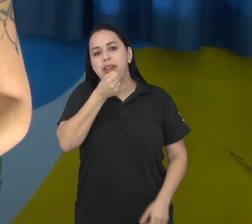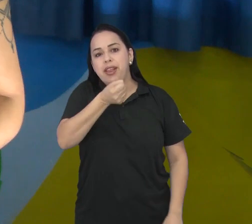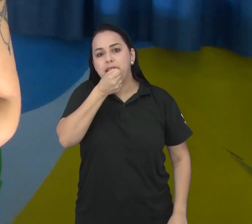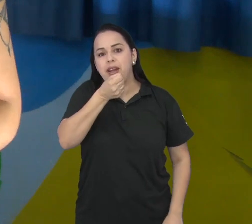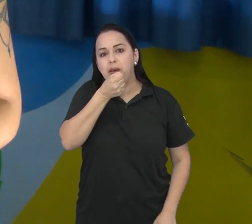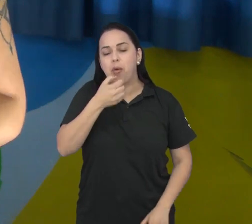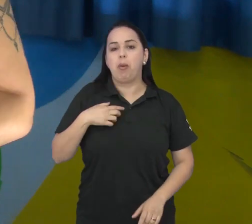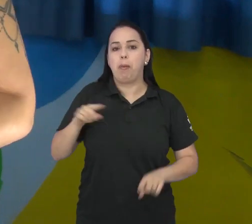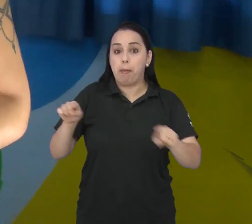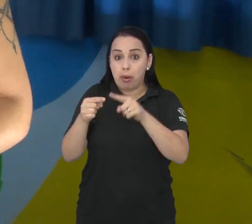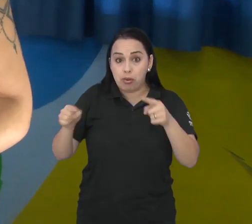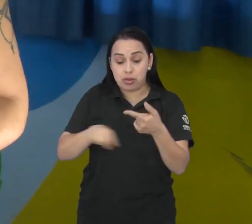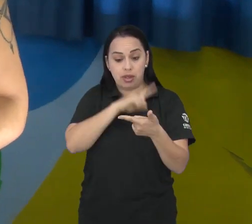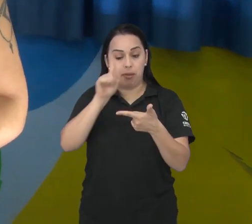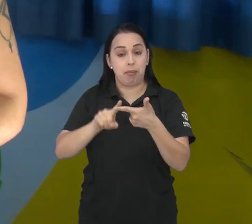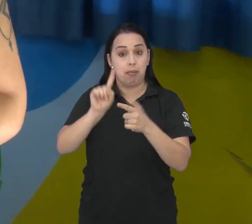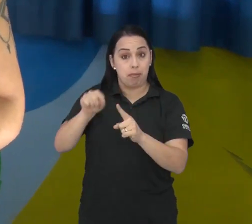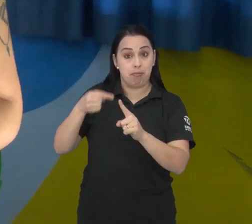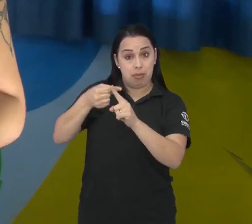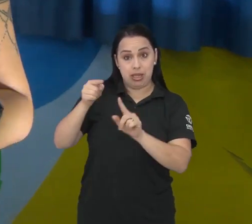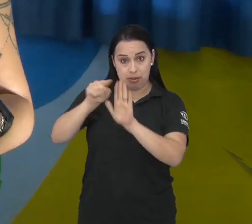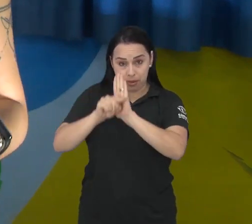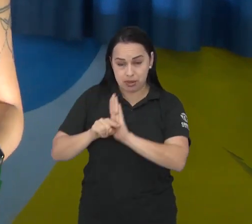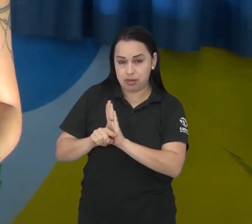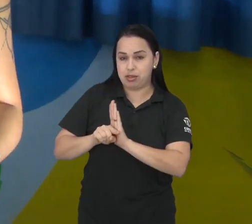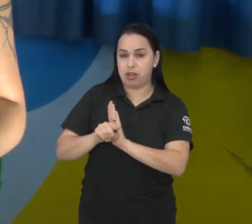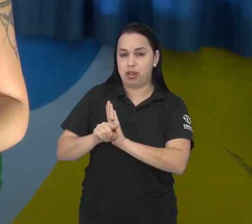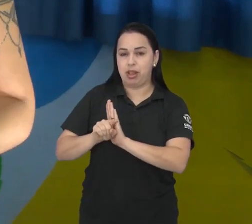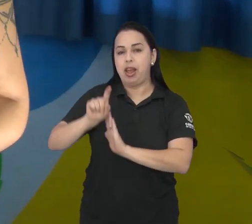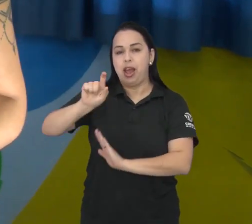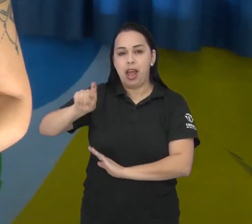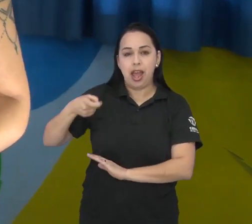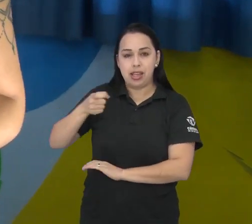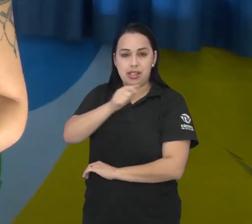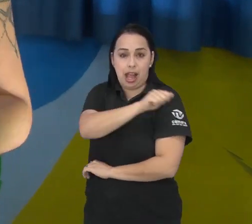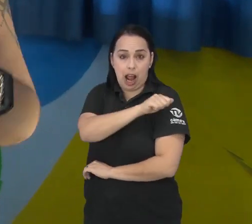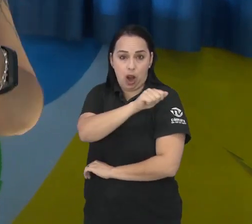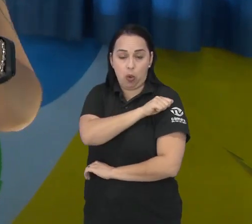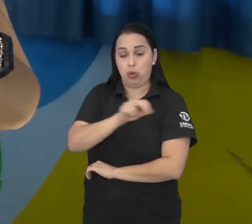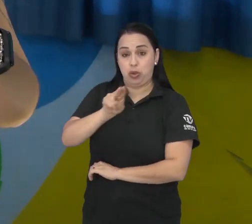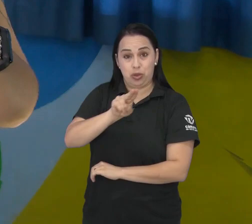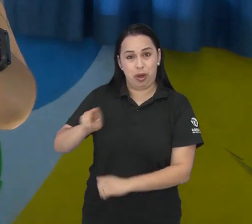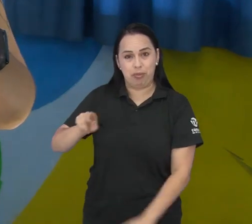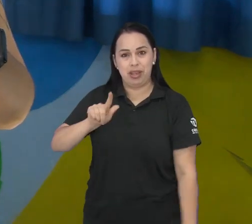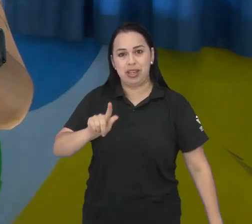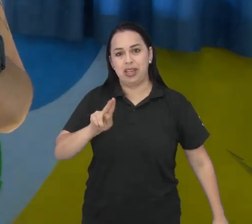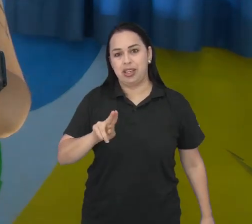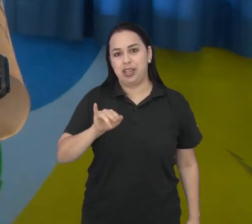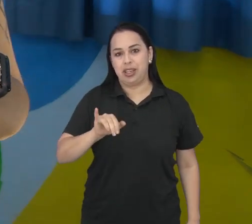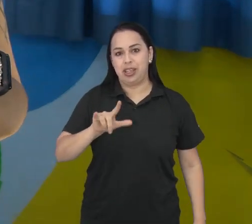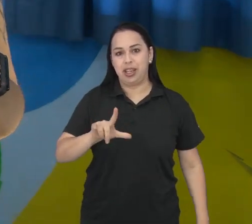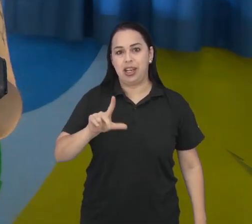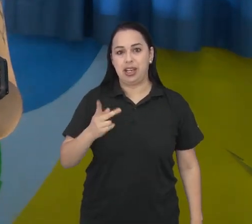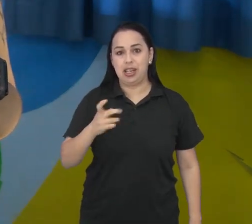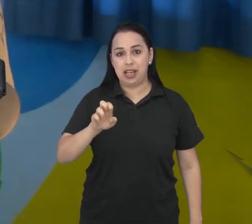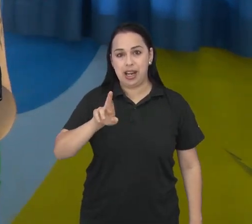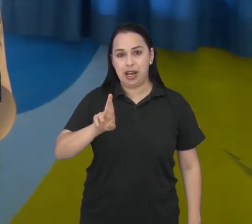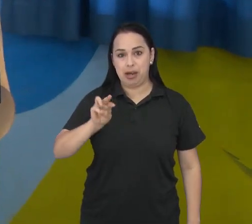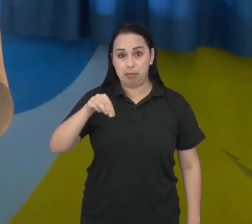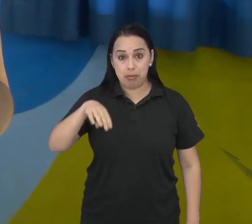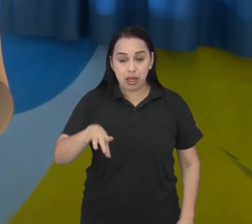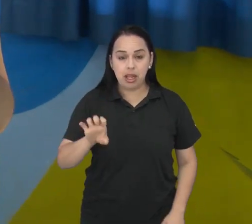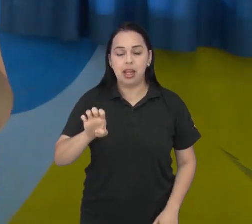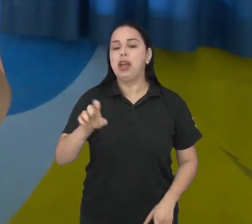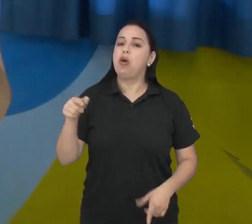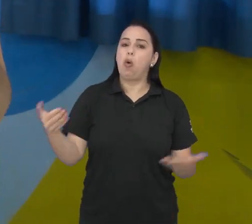e pesquisador Guilherme dos Santos. Ele é ex-aluno do Projeto Guri e hoje ele atua como supervisor educacional